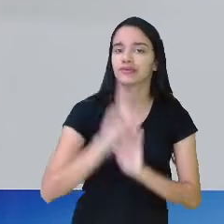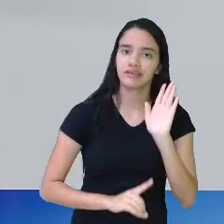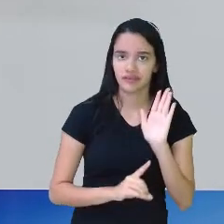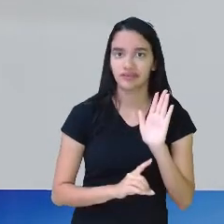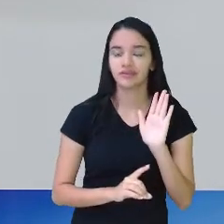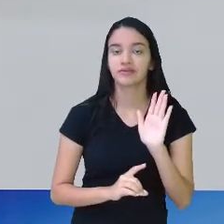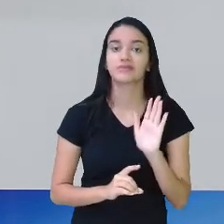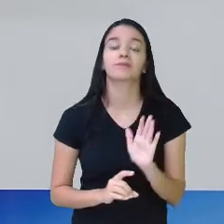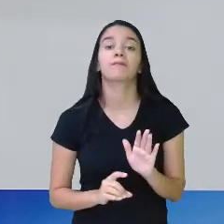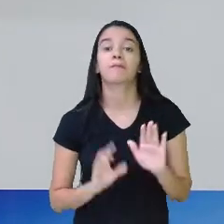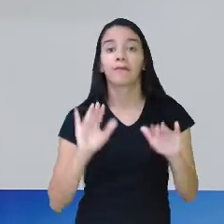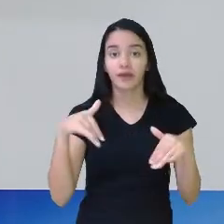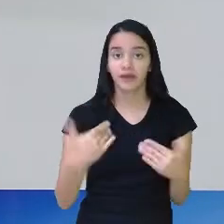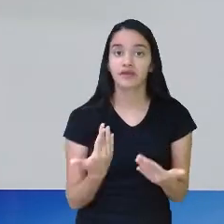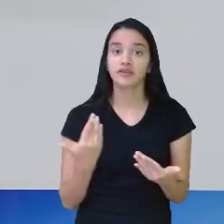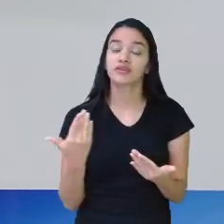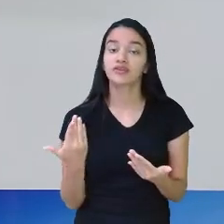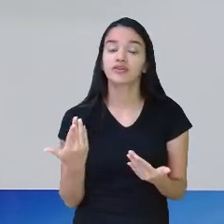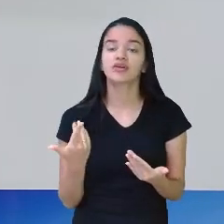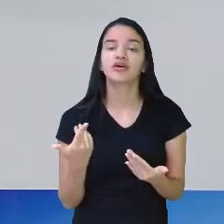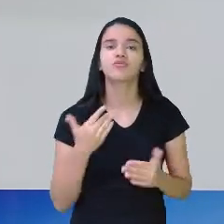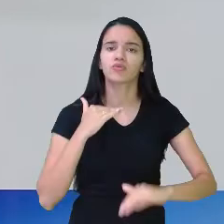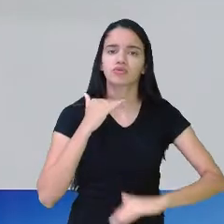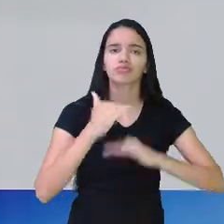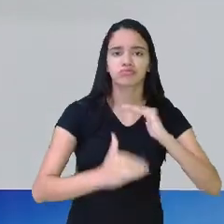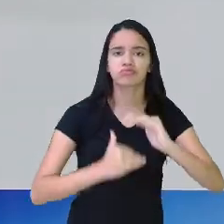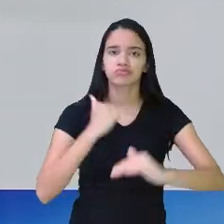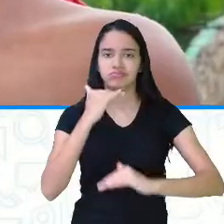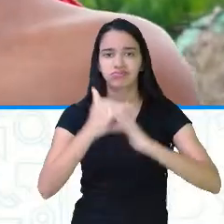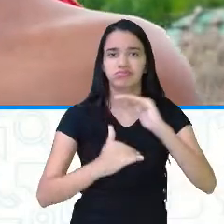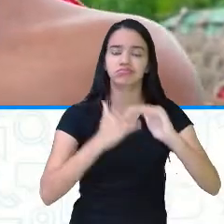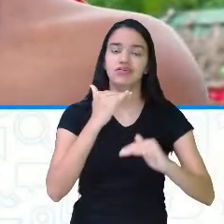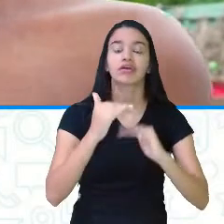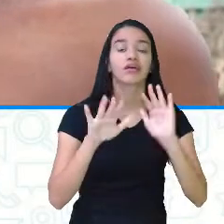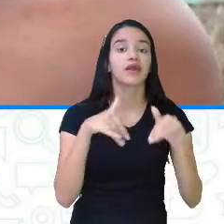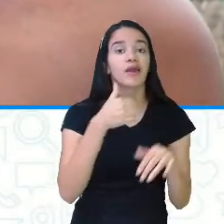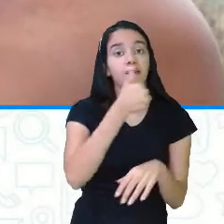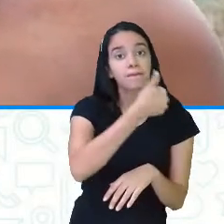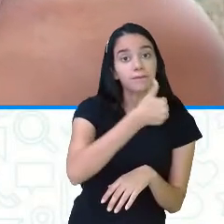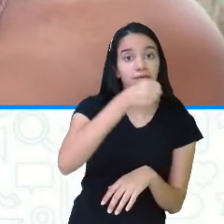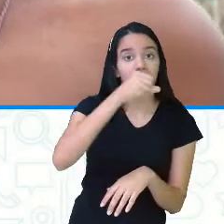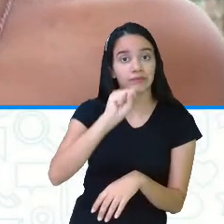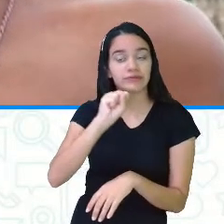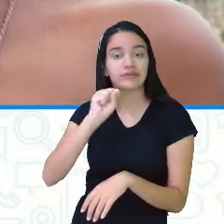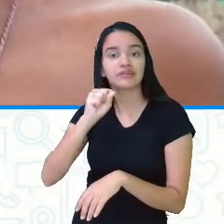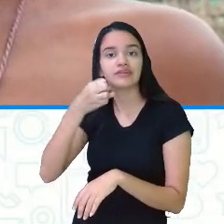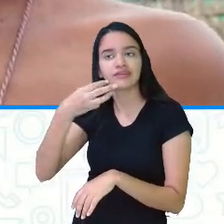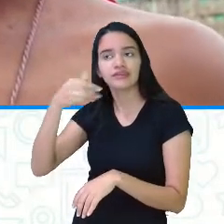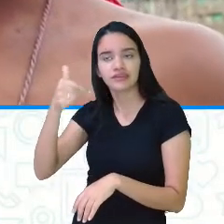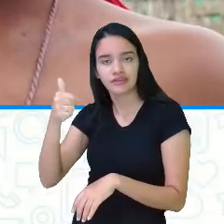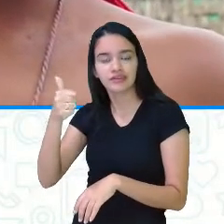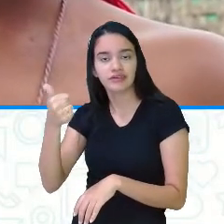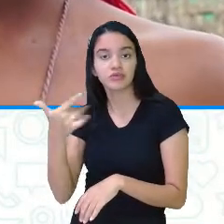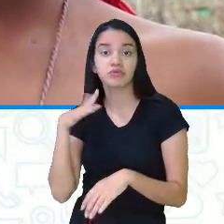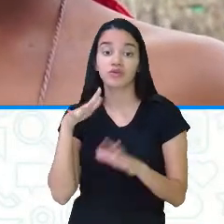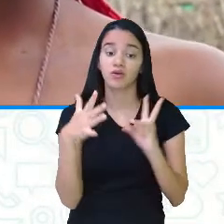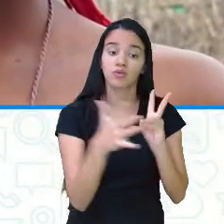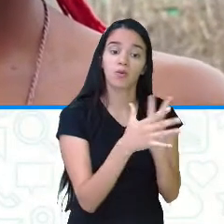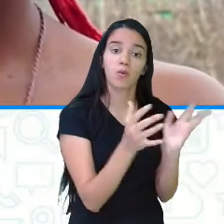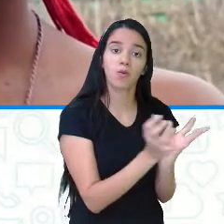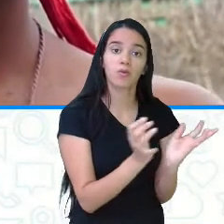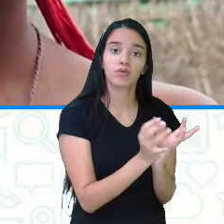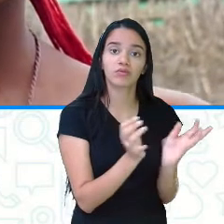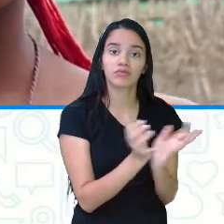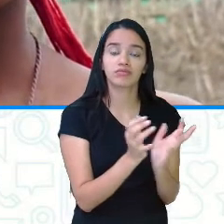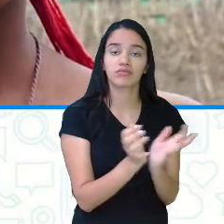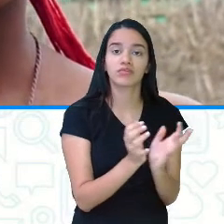bom? E quando foi avançando, e somente em 1831, os indígenas foram